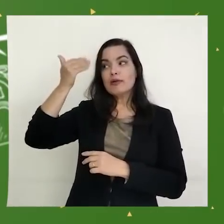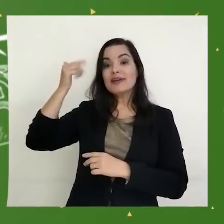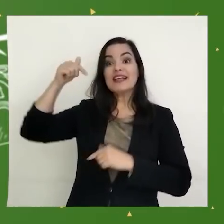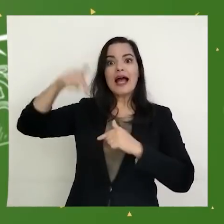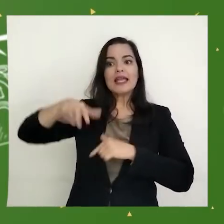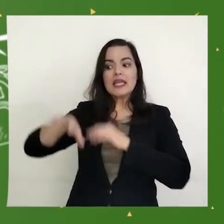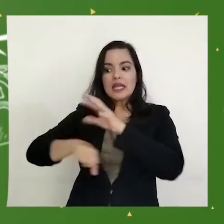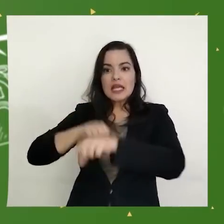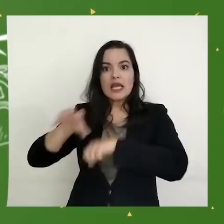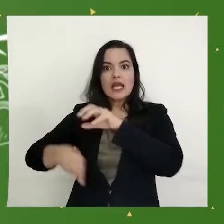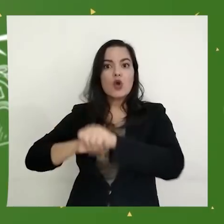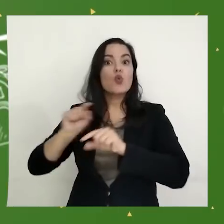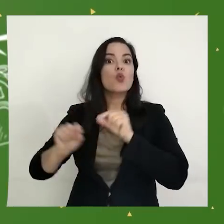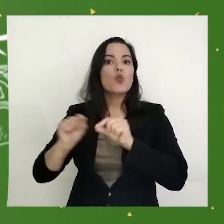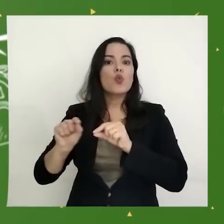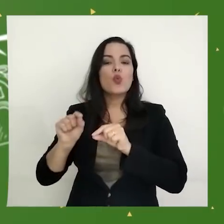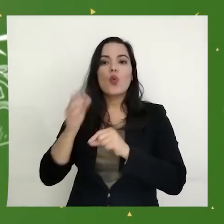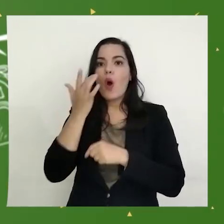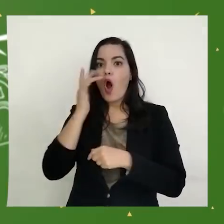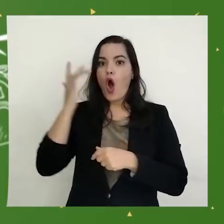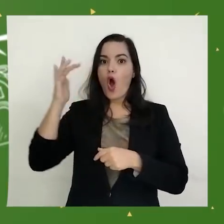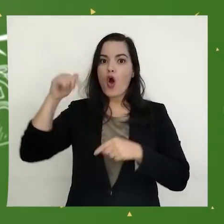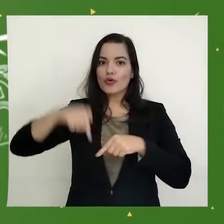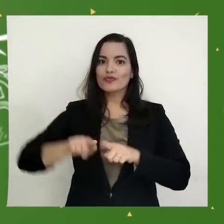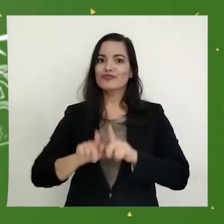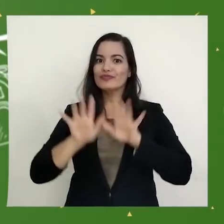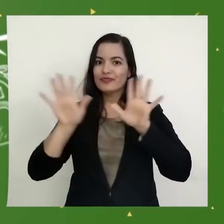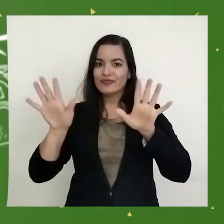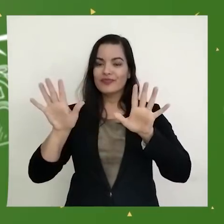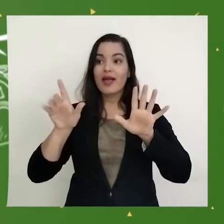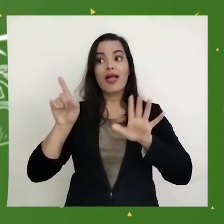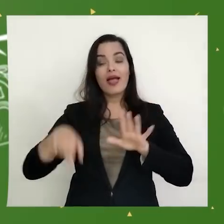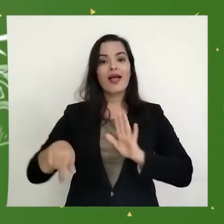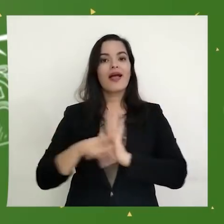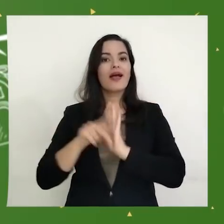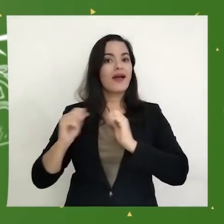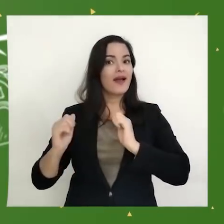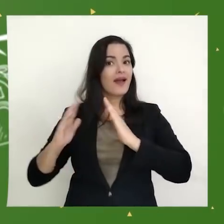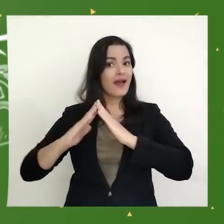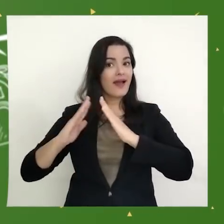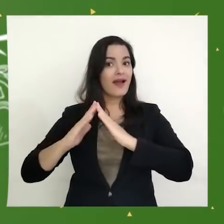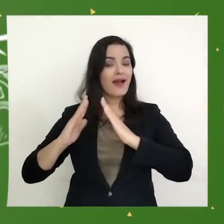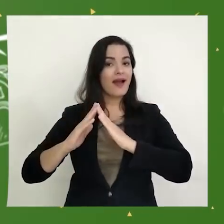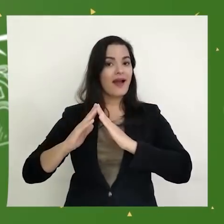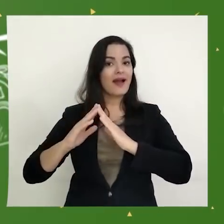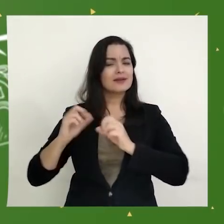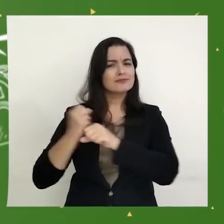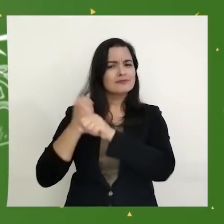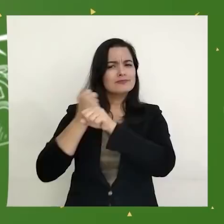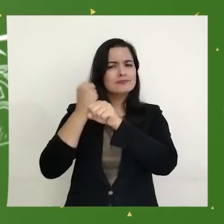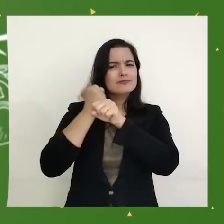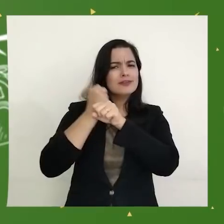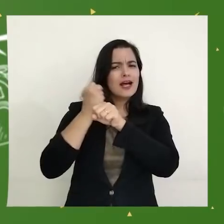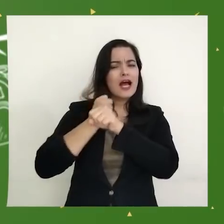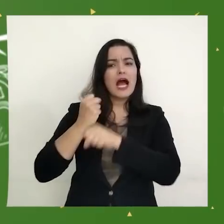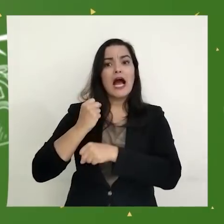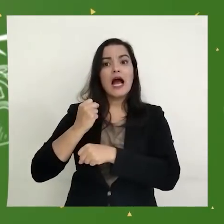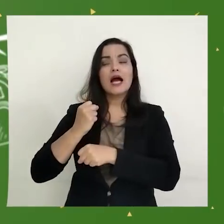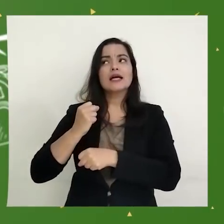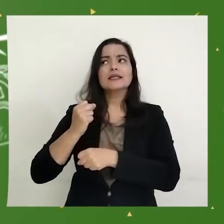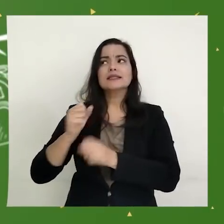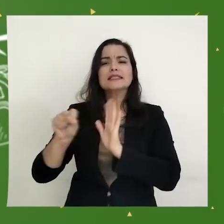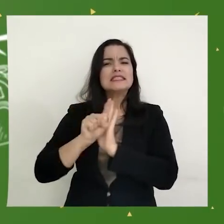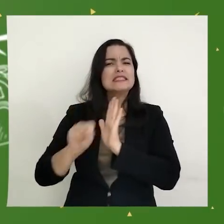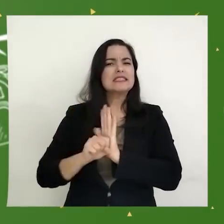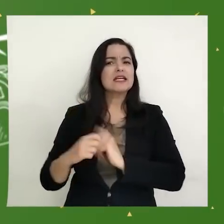tínhamos aqui na região de Guarulhos. Então, ela é uma casa construída em meados do século XIX. E isso